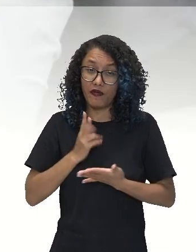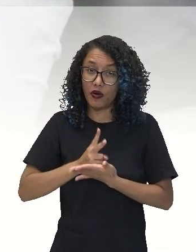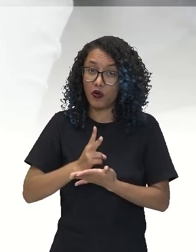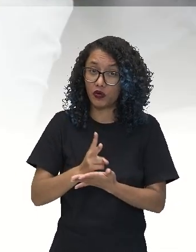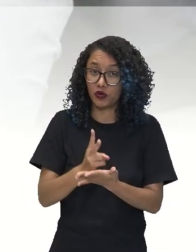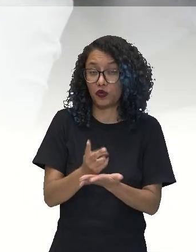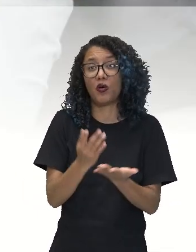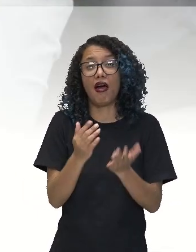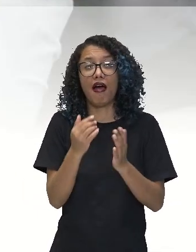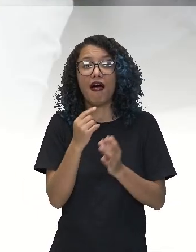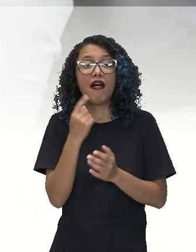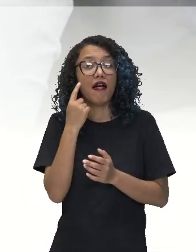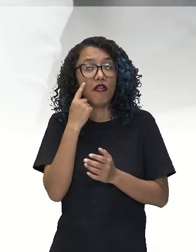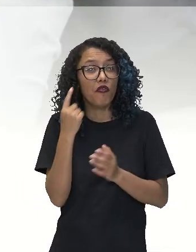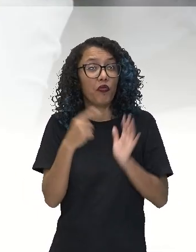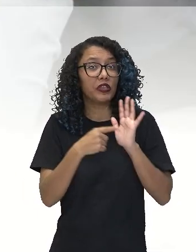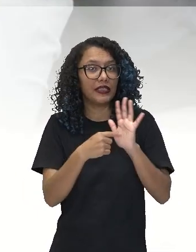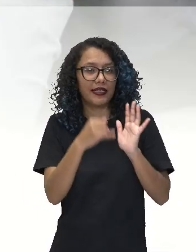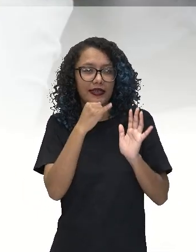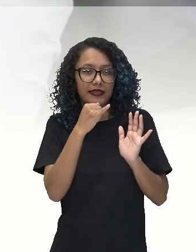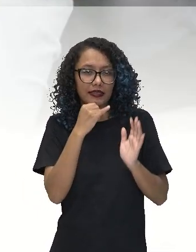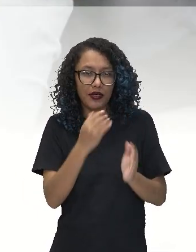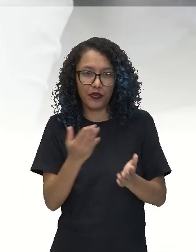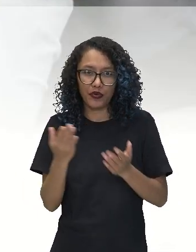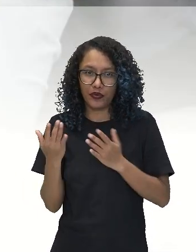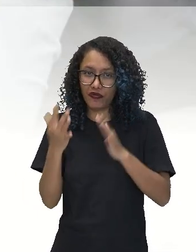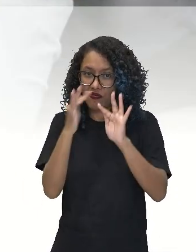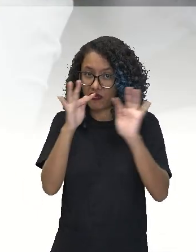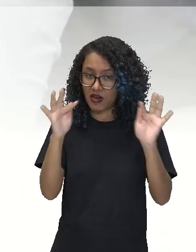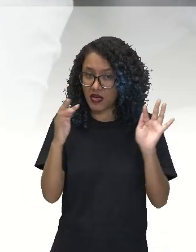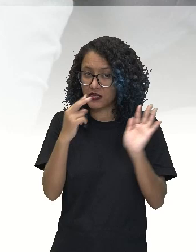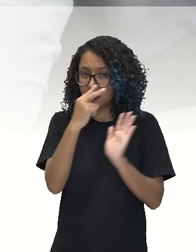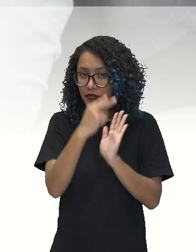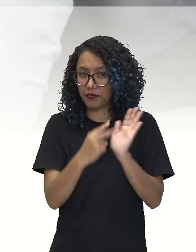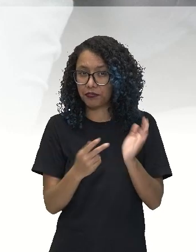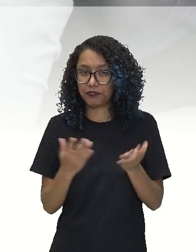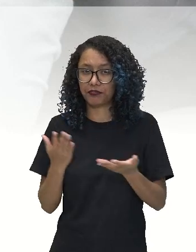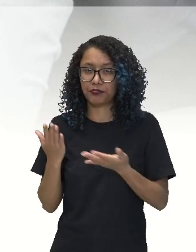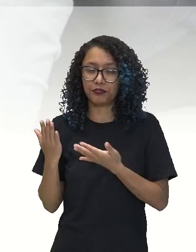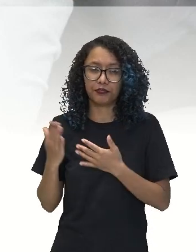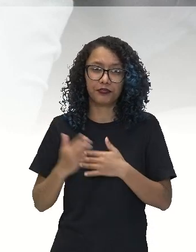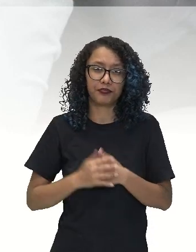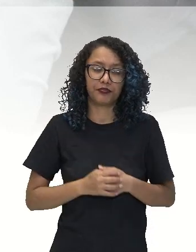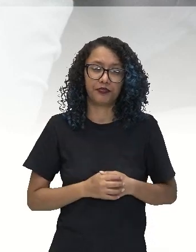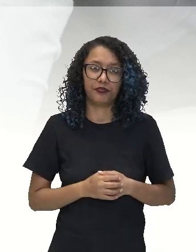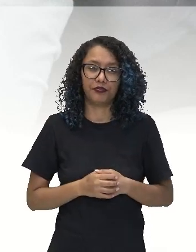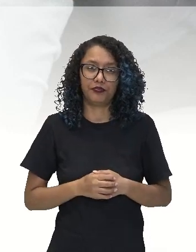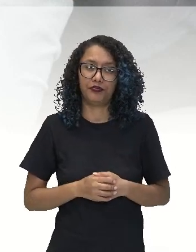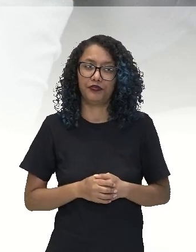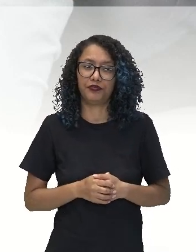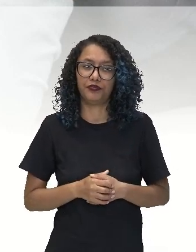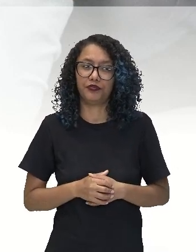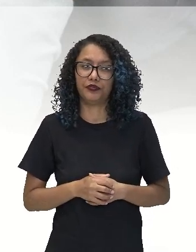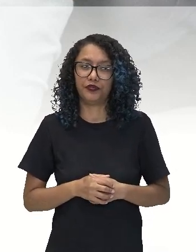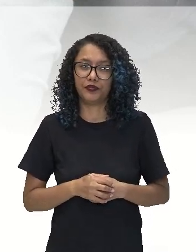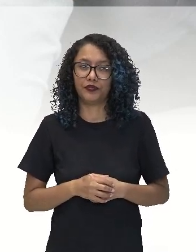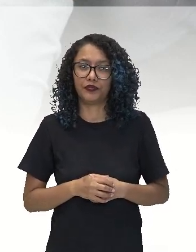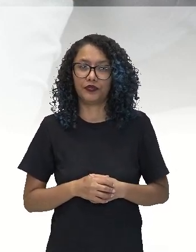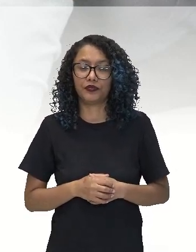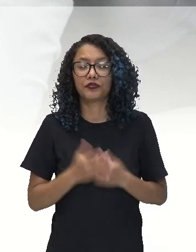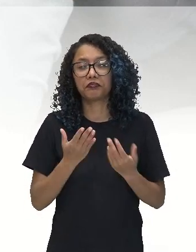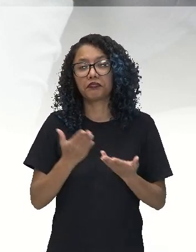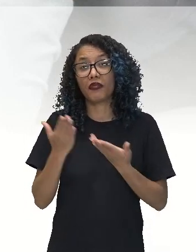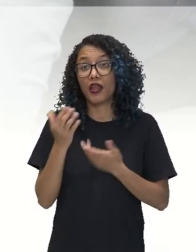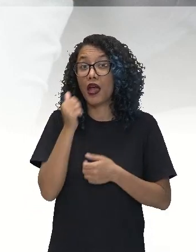mais exemplos. Mercedes está enferma. Le conviene ir al médico. E aí na imagem nós temos uma